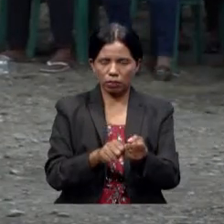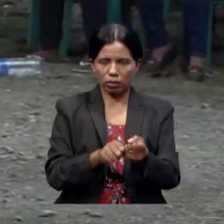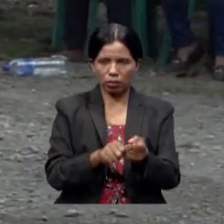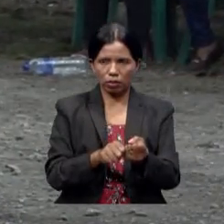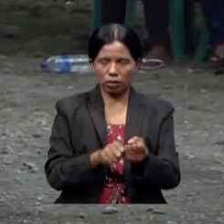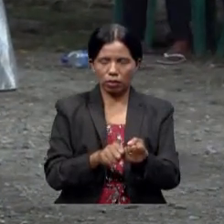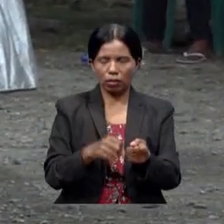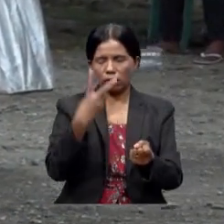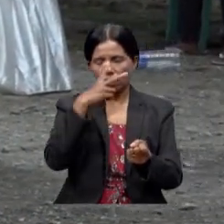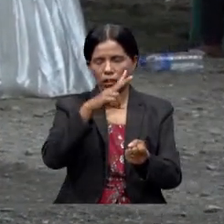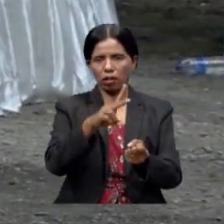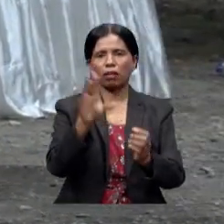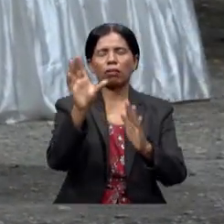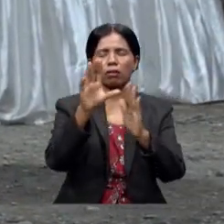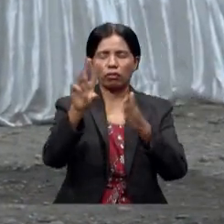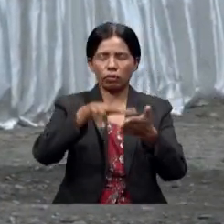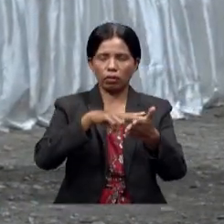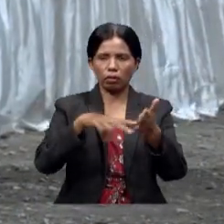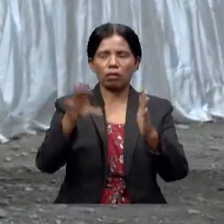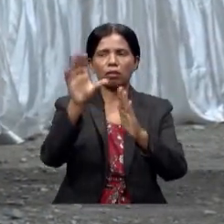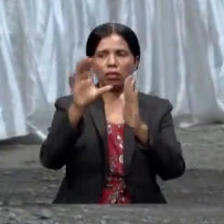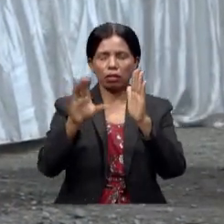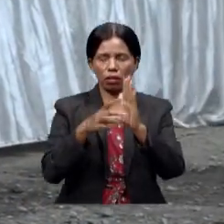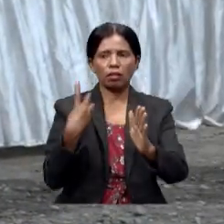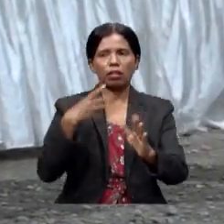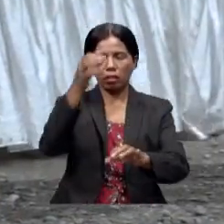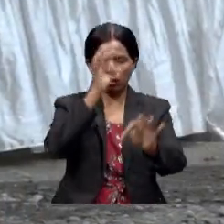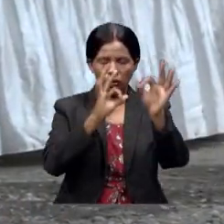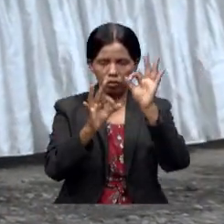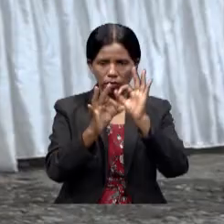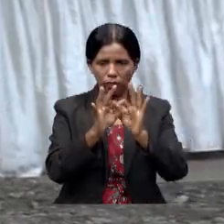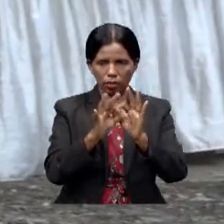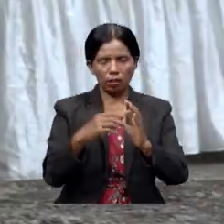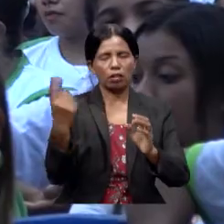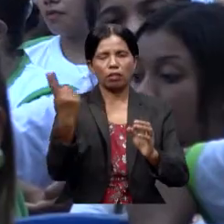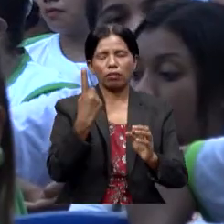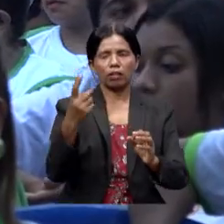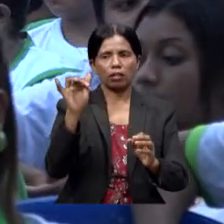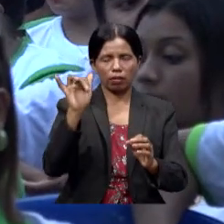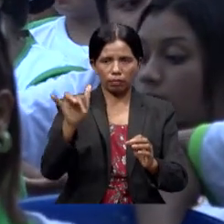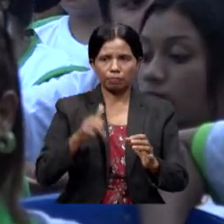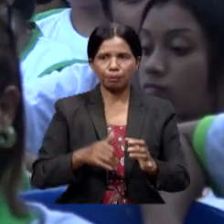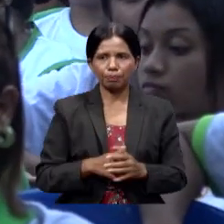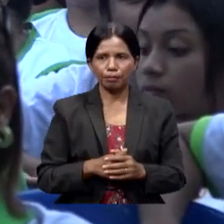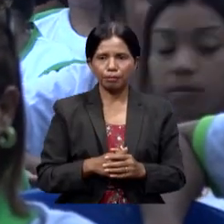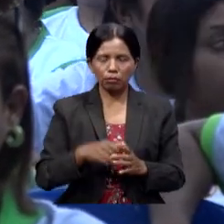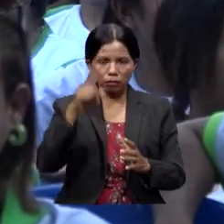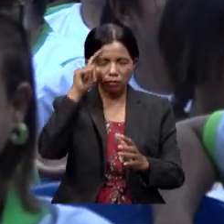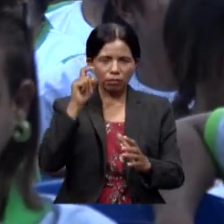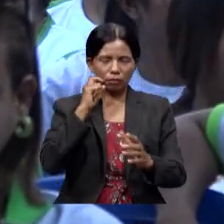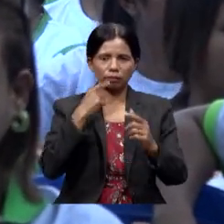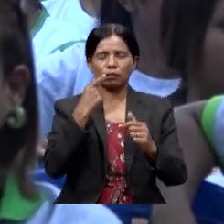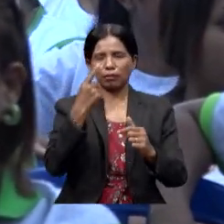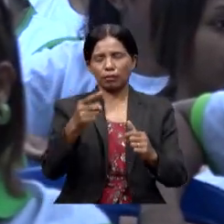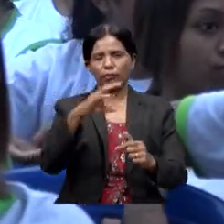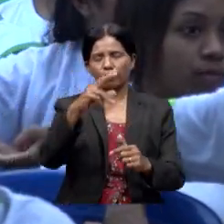contra a Constituição, você nem, e agora é que a fia de cada que nesse metinha no bar. Sanana mos promete, CNRT